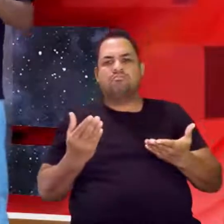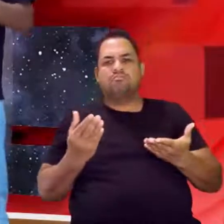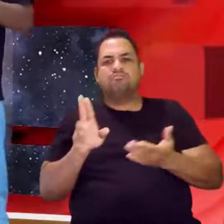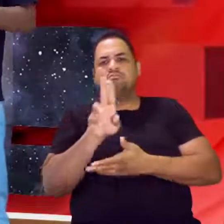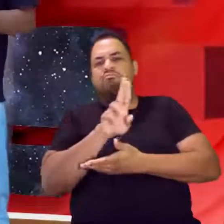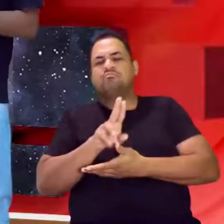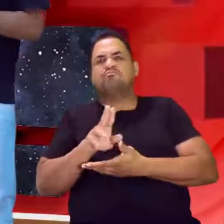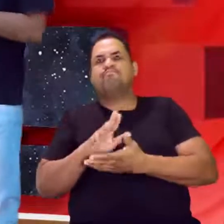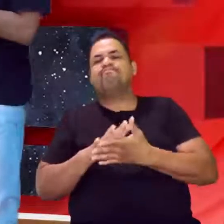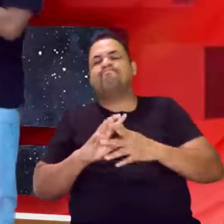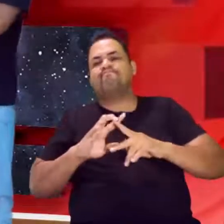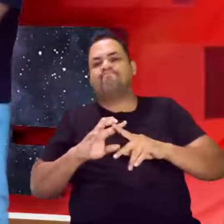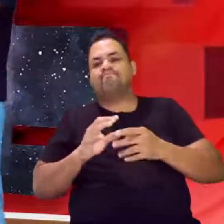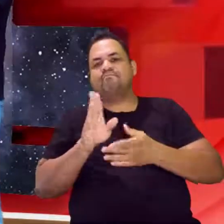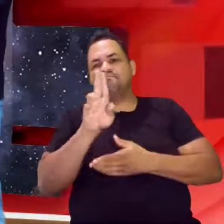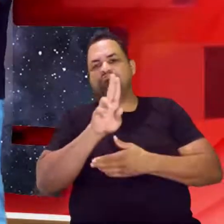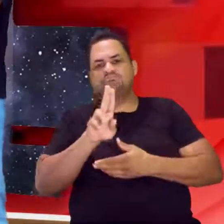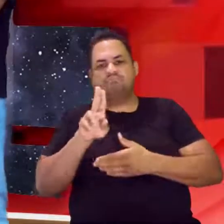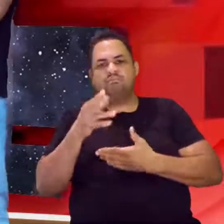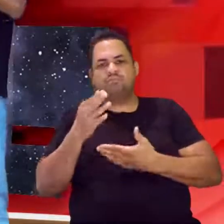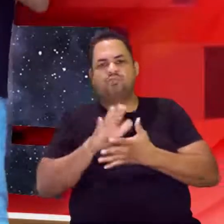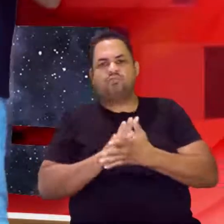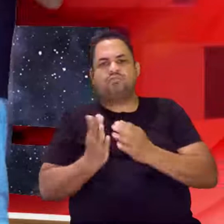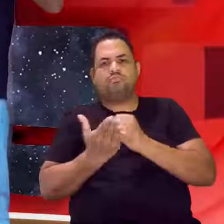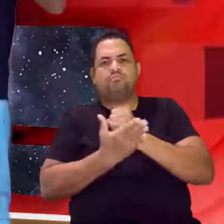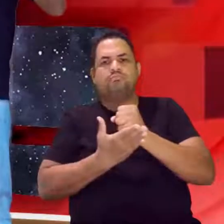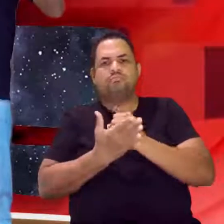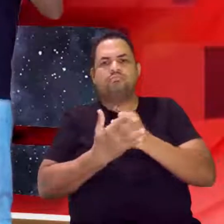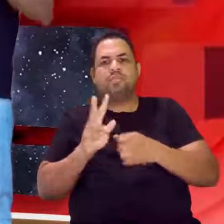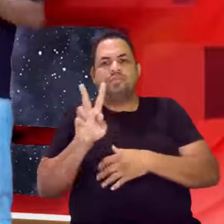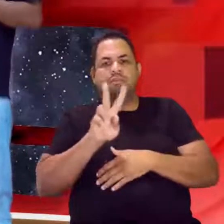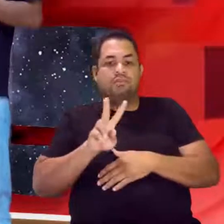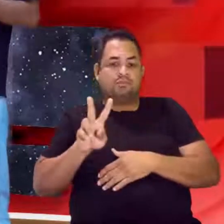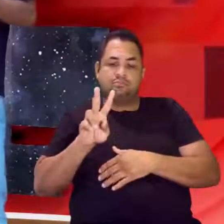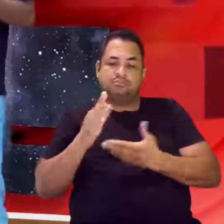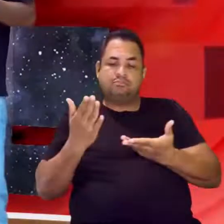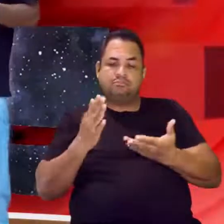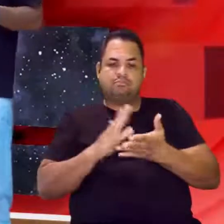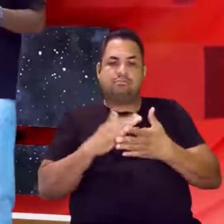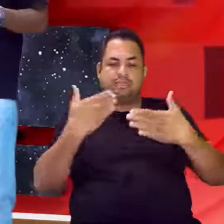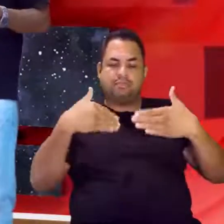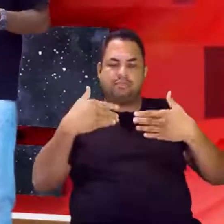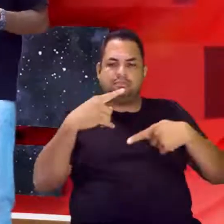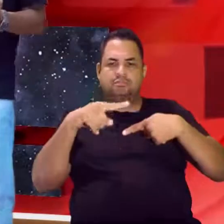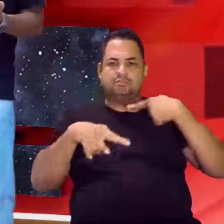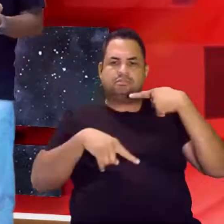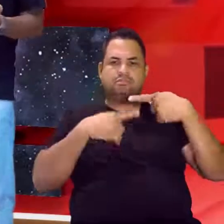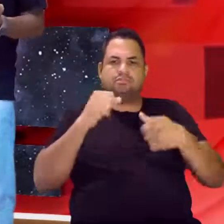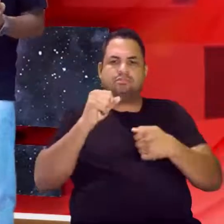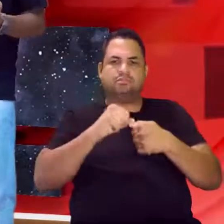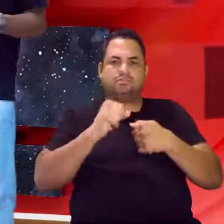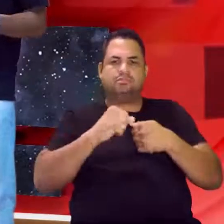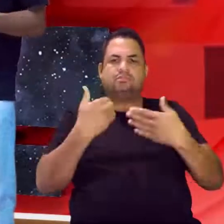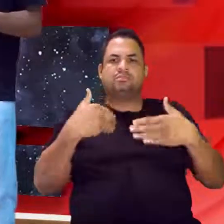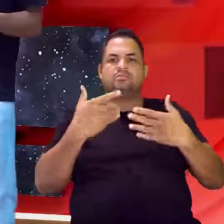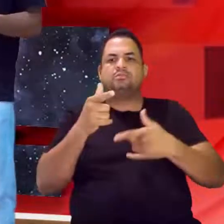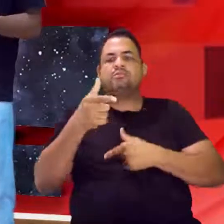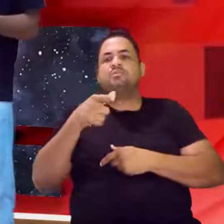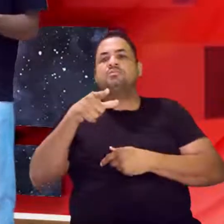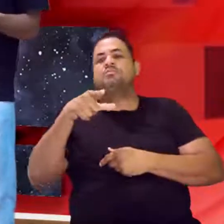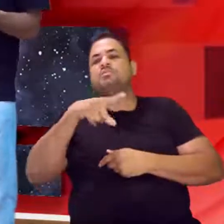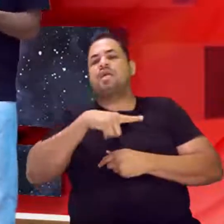uma aplicação básica é essa daqui, é o vestibular. É na prova já, Depois que você faz a prova, tem